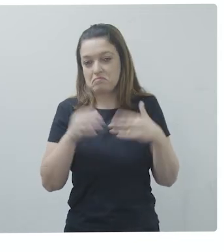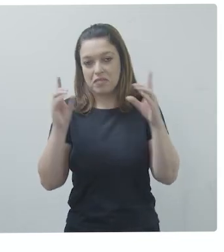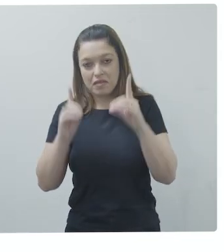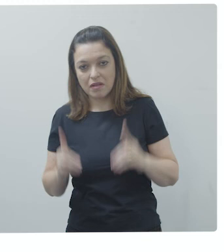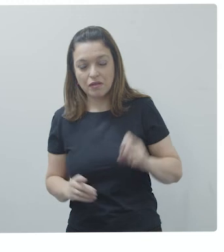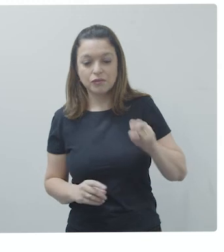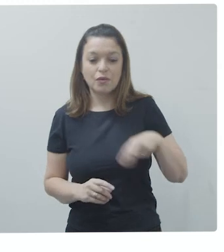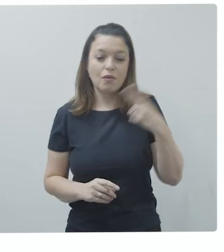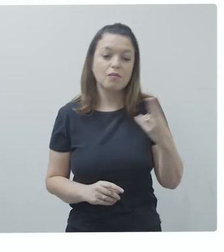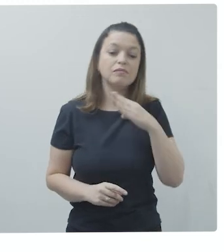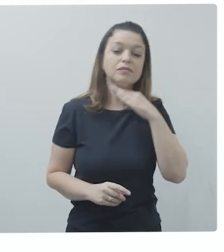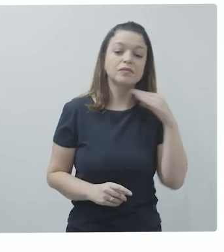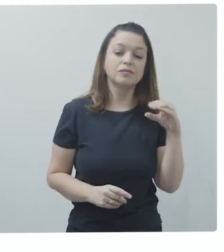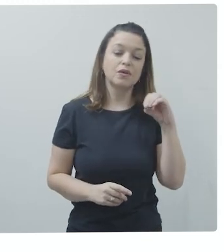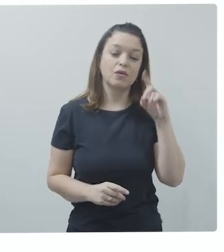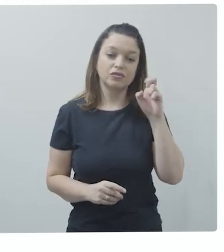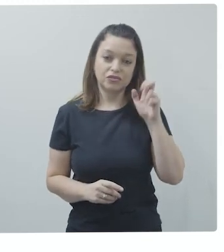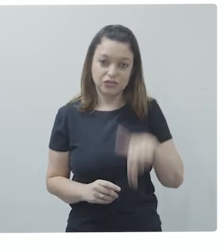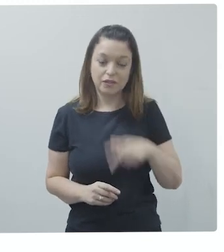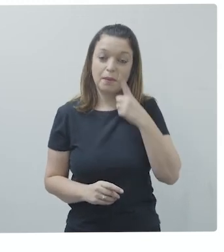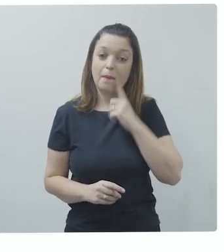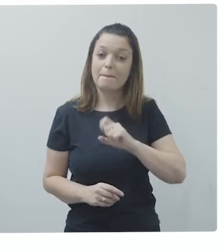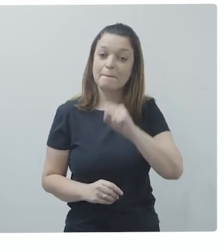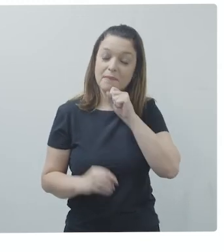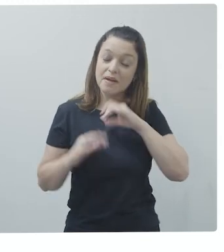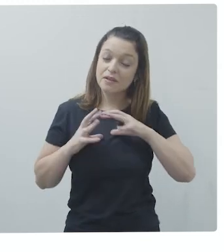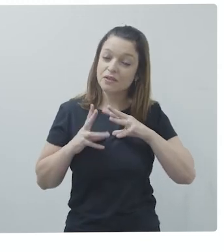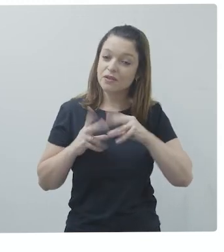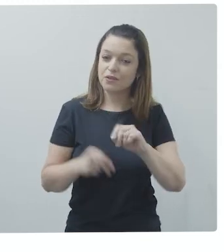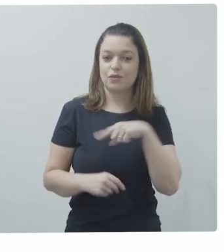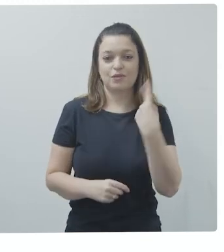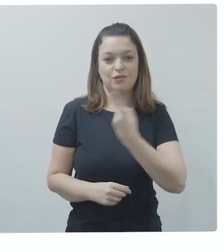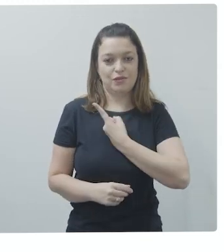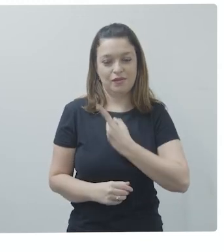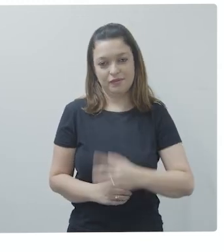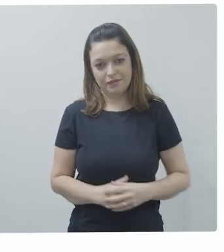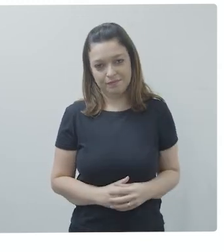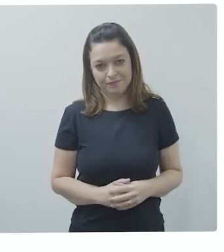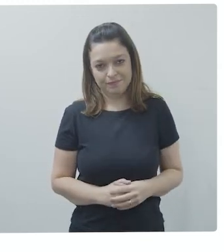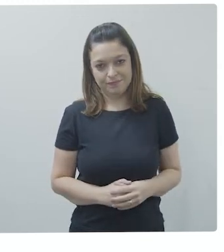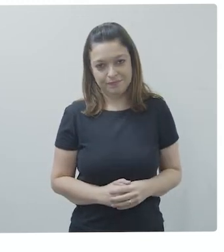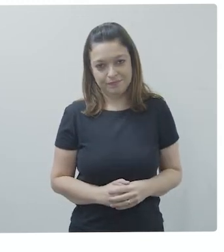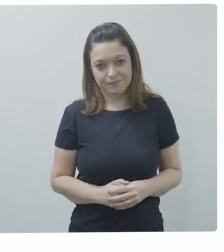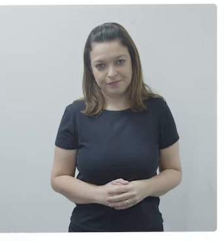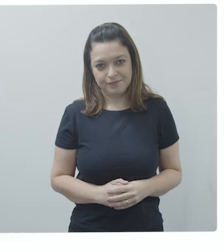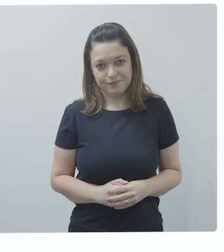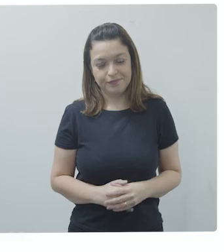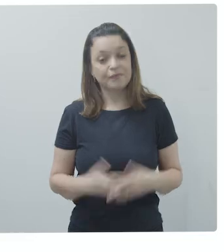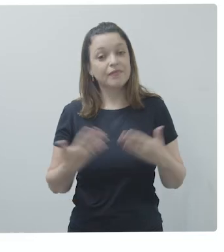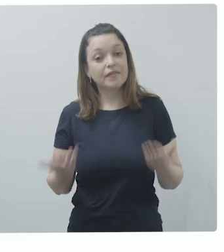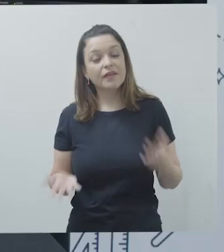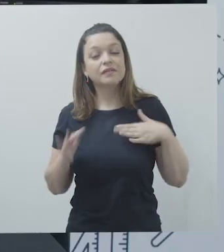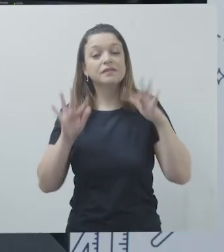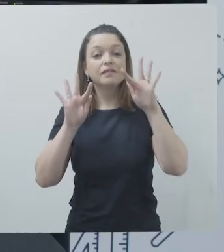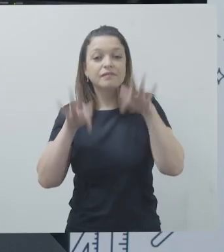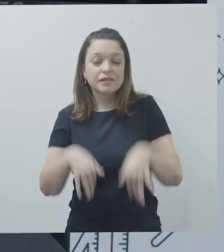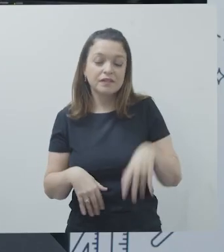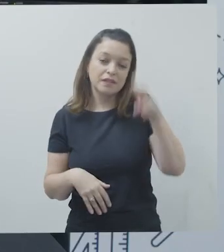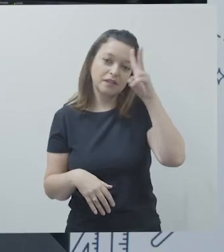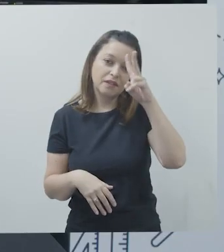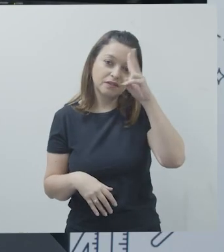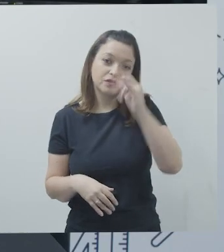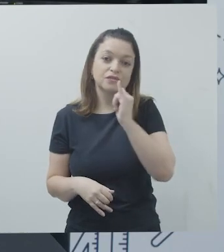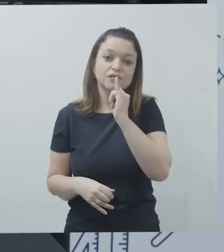mortais, Odin é o pai de todos nós. E assim termina essa parte,